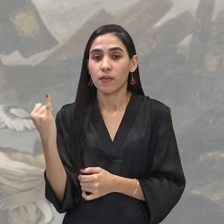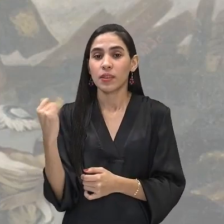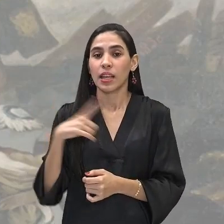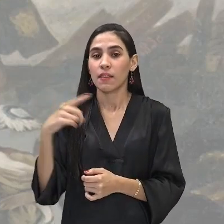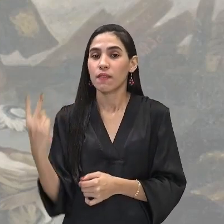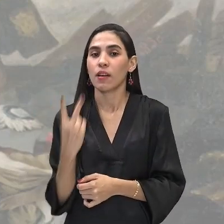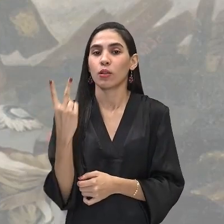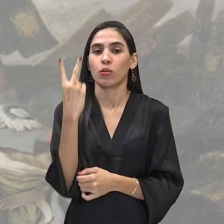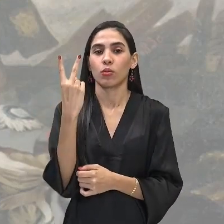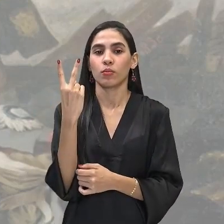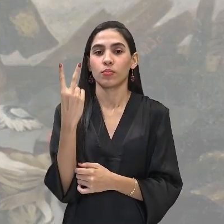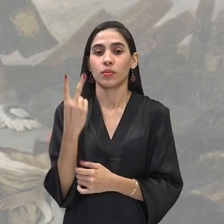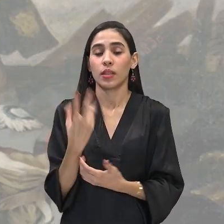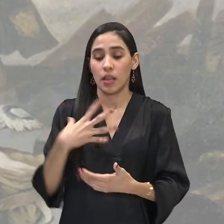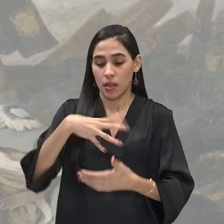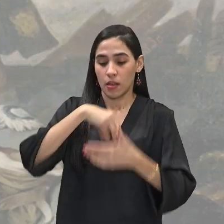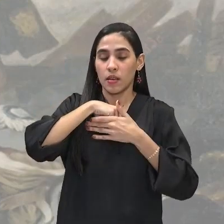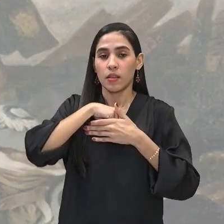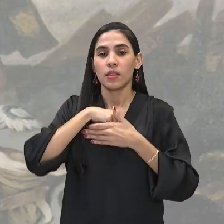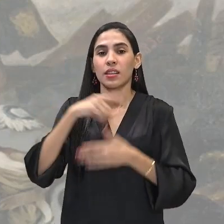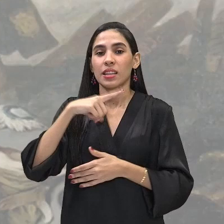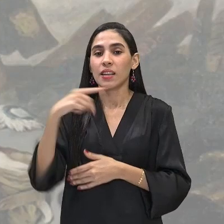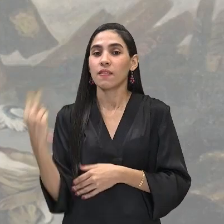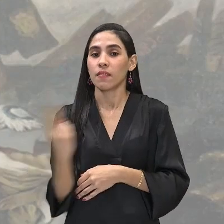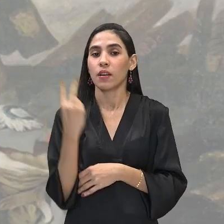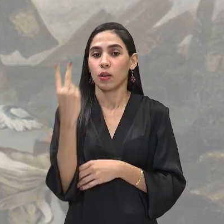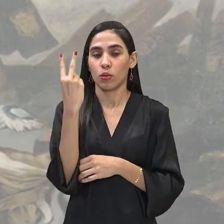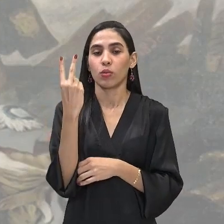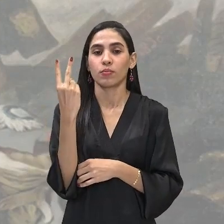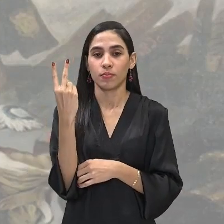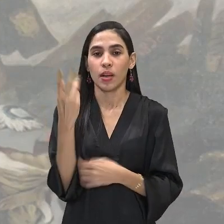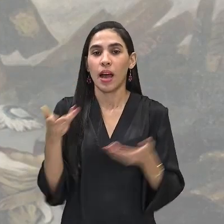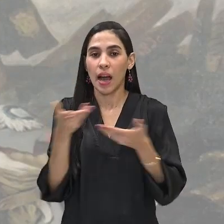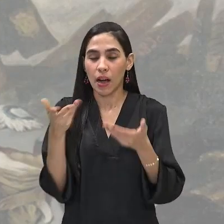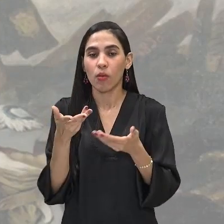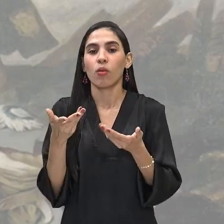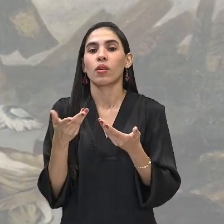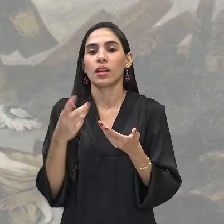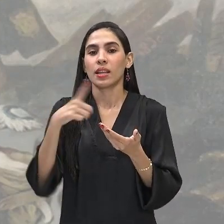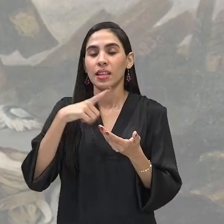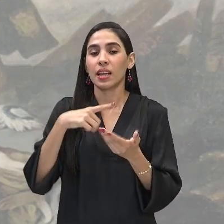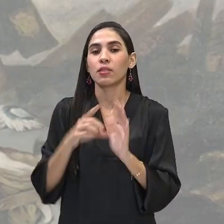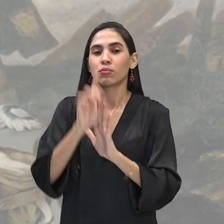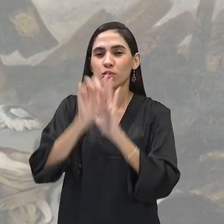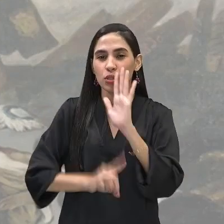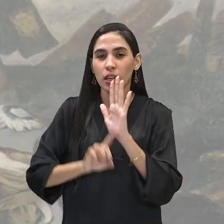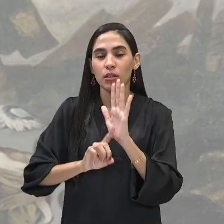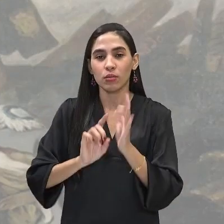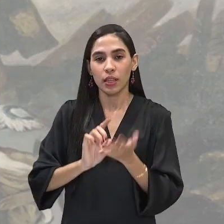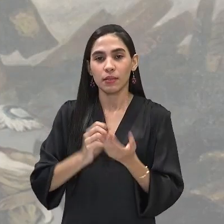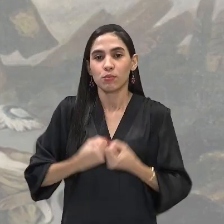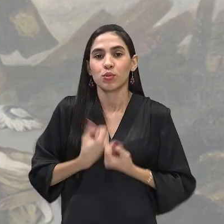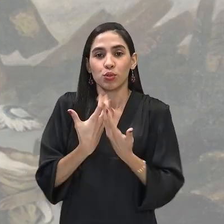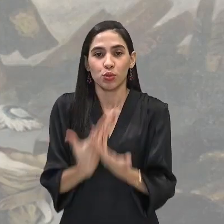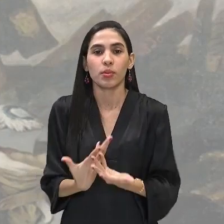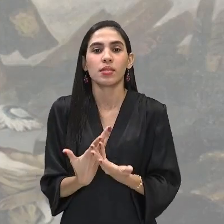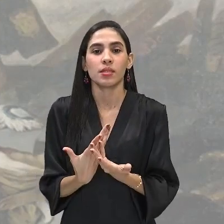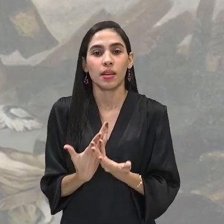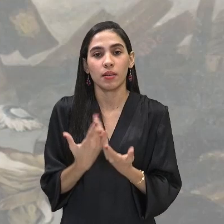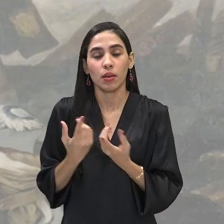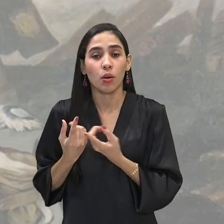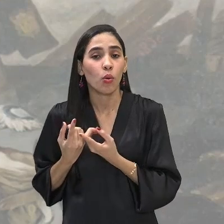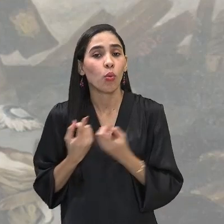E o seu eu, a sua subjetividade, é que está posta, então, contrária,